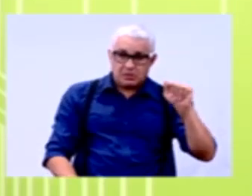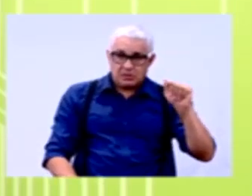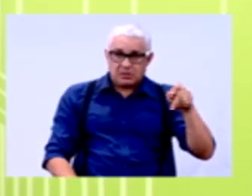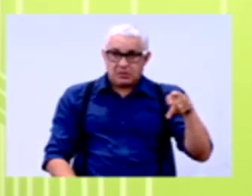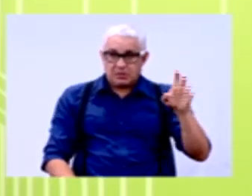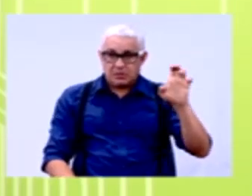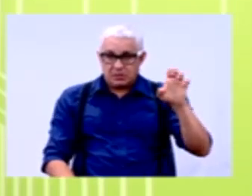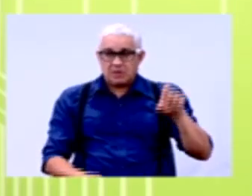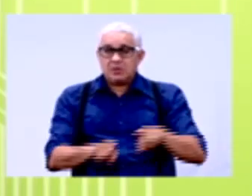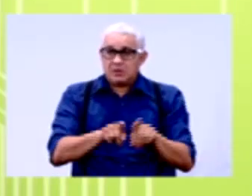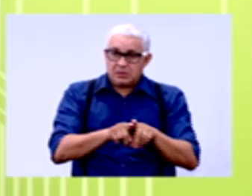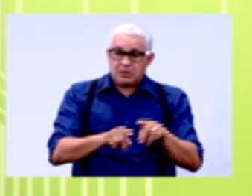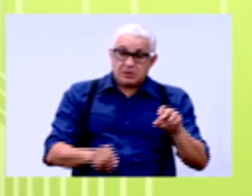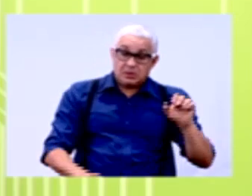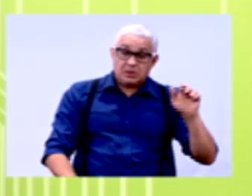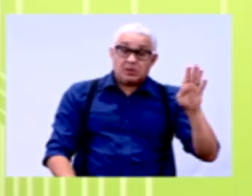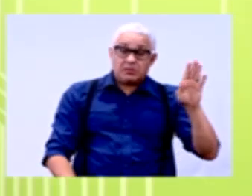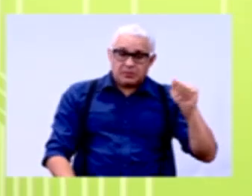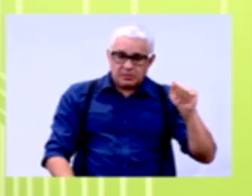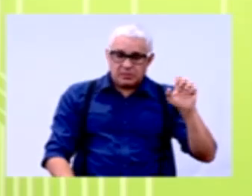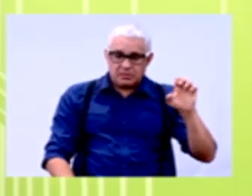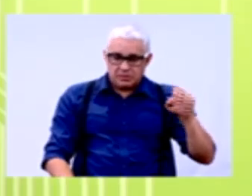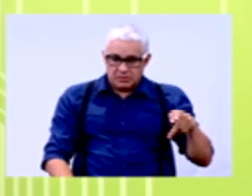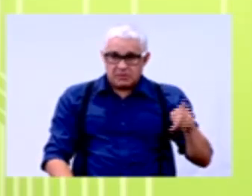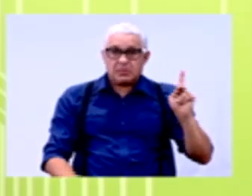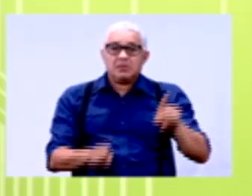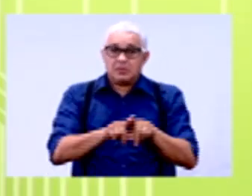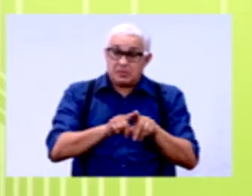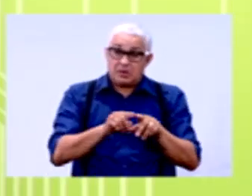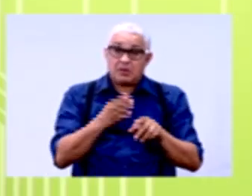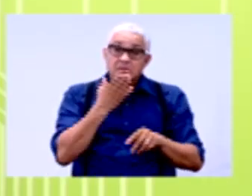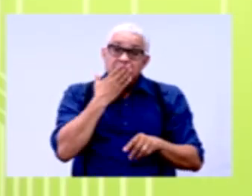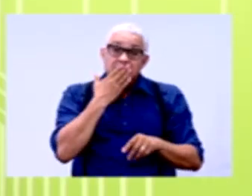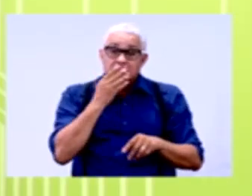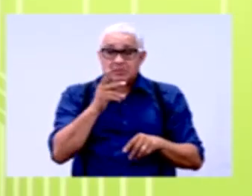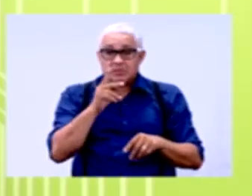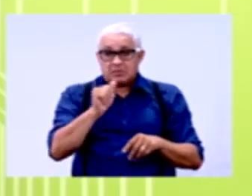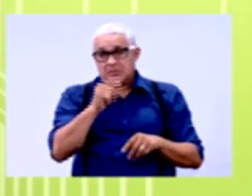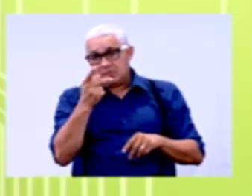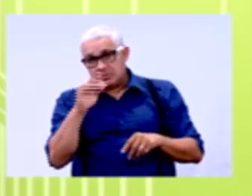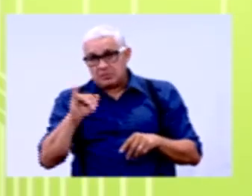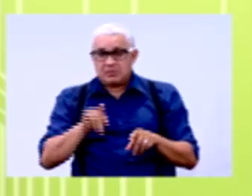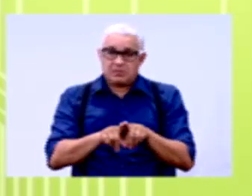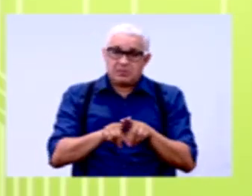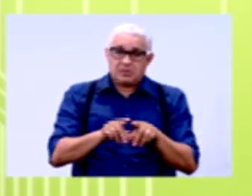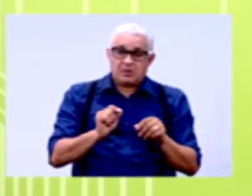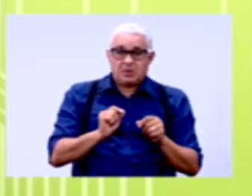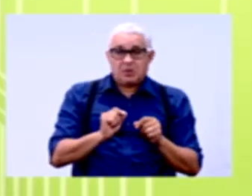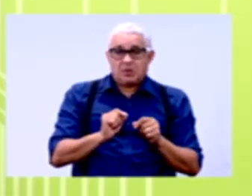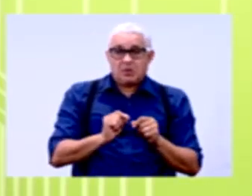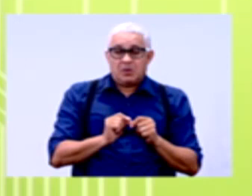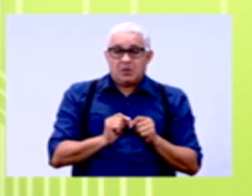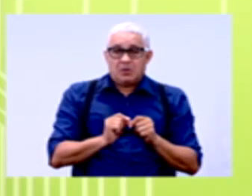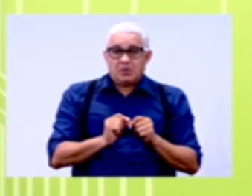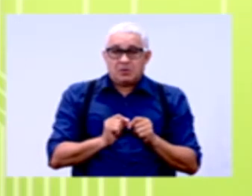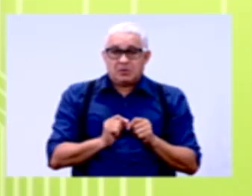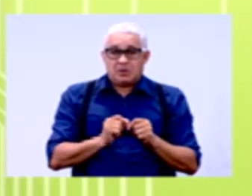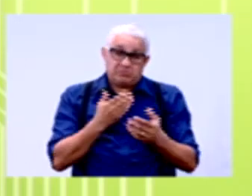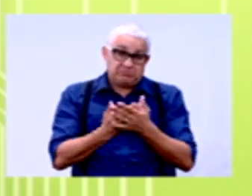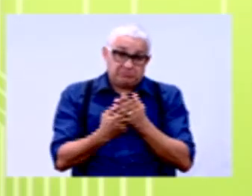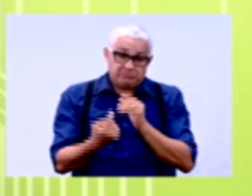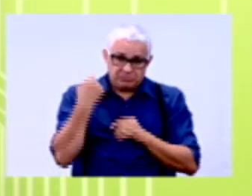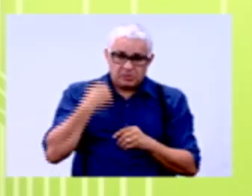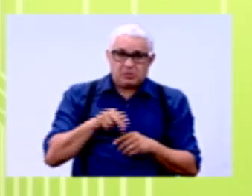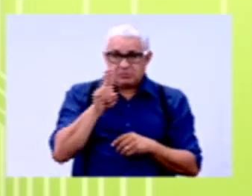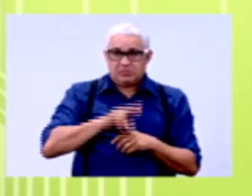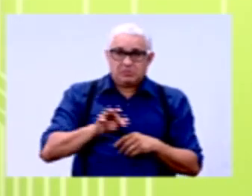de um formato de API também que segue basicamente o que a gente tem visto sobre isso, né, então